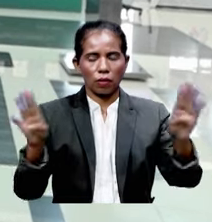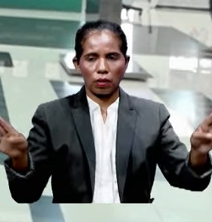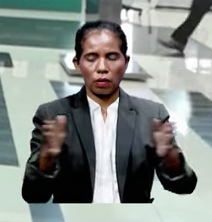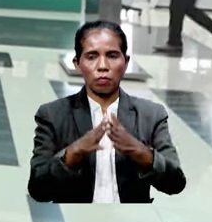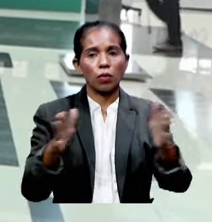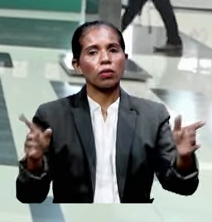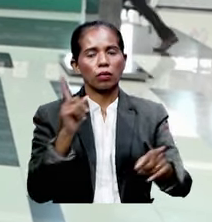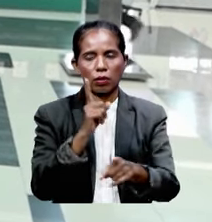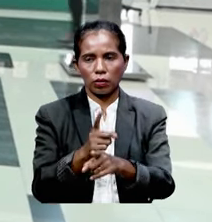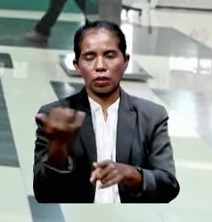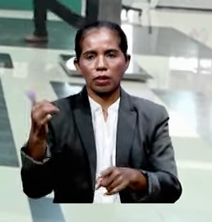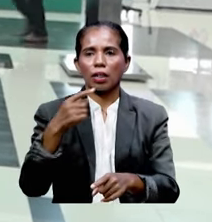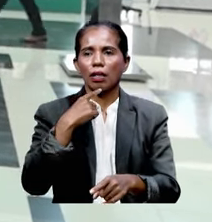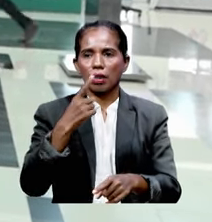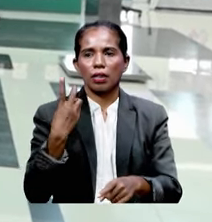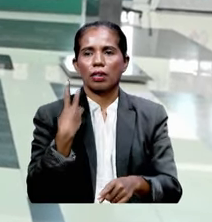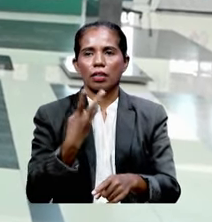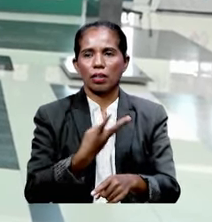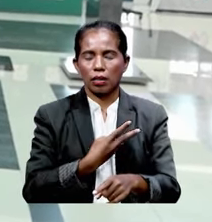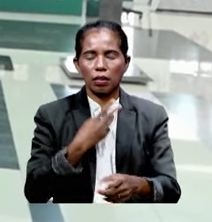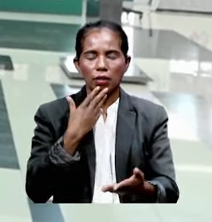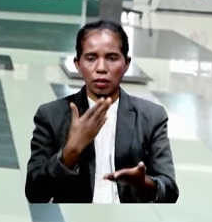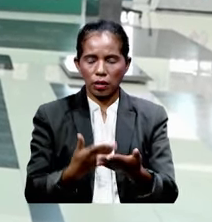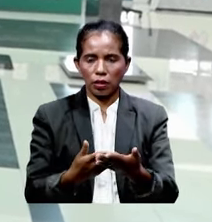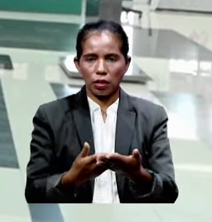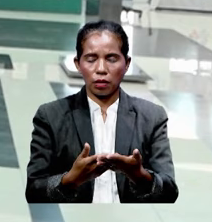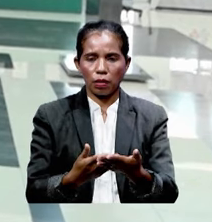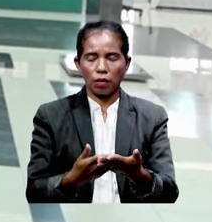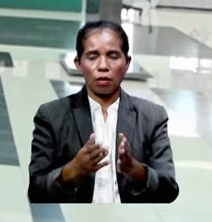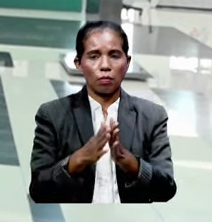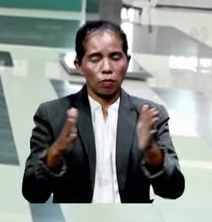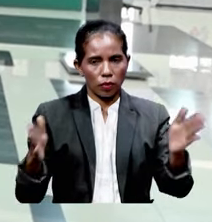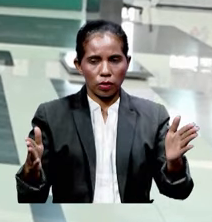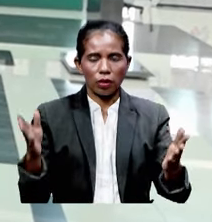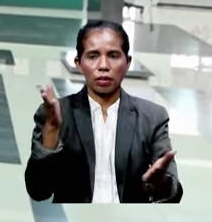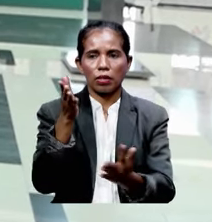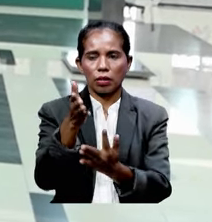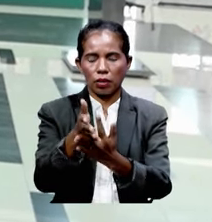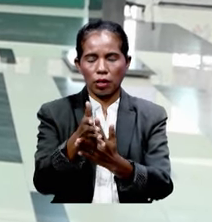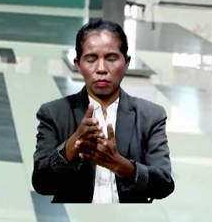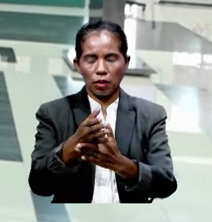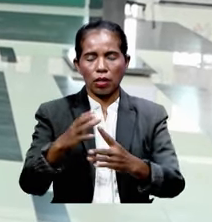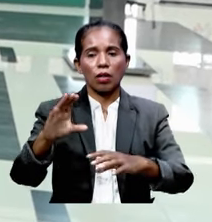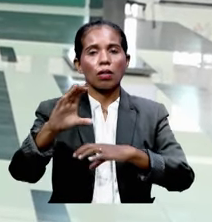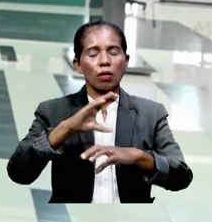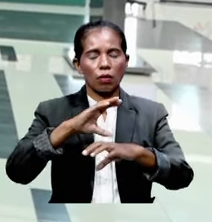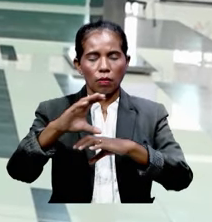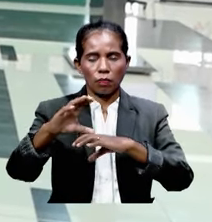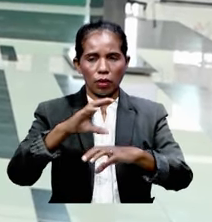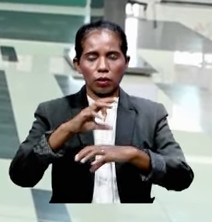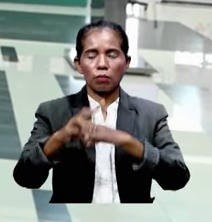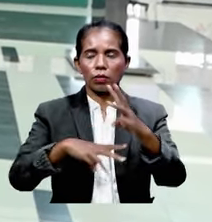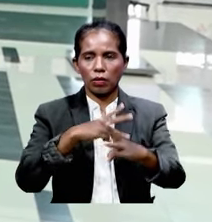antau sir hatete dan ita ne vantage bot liu tama comercio mundial ne maka ita ne